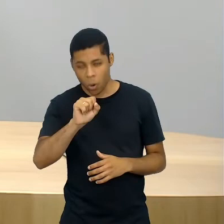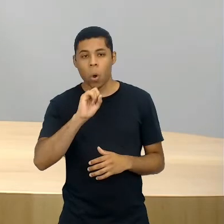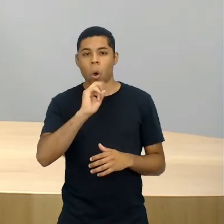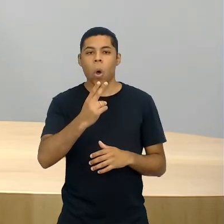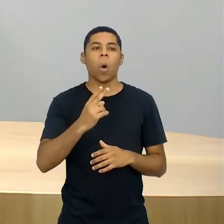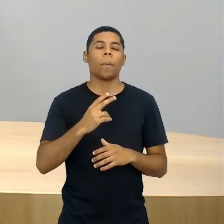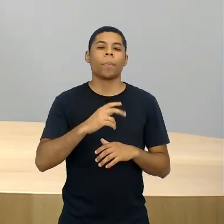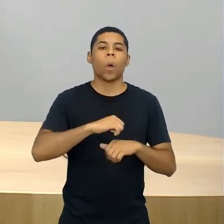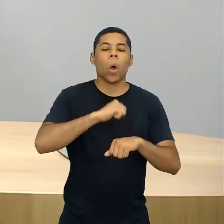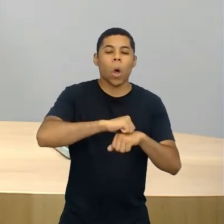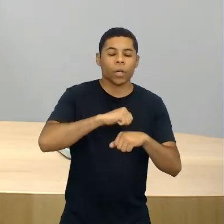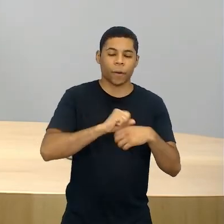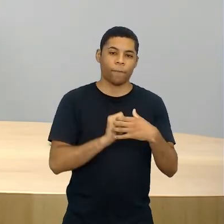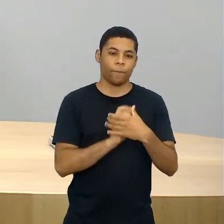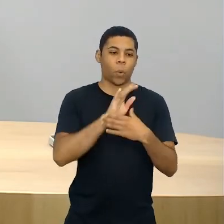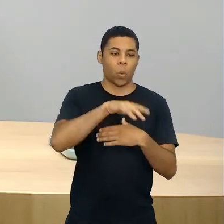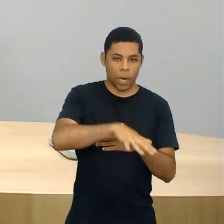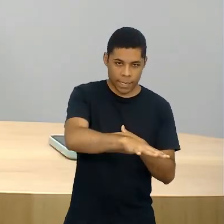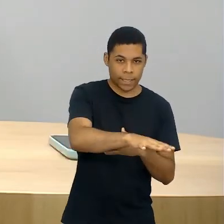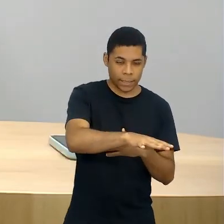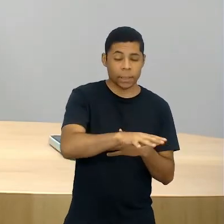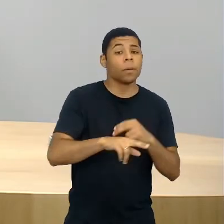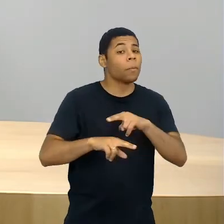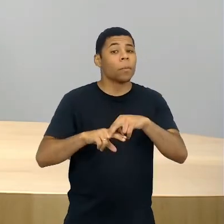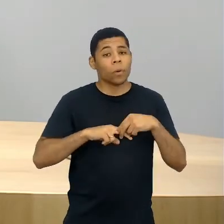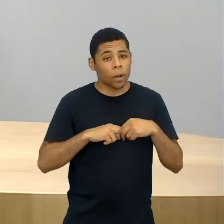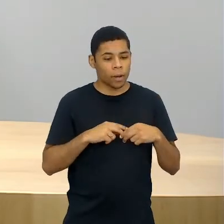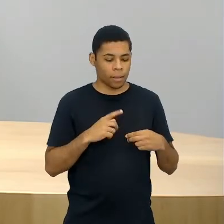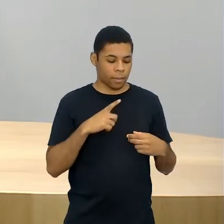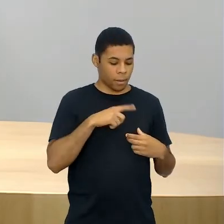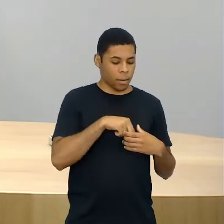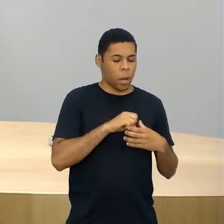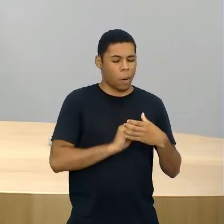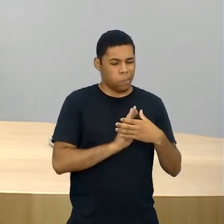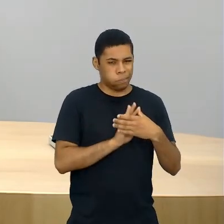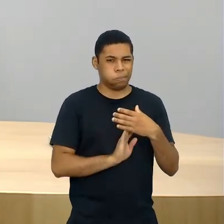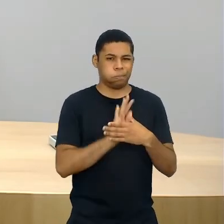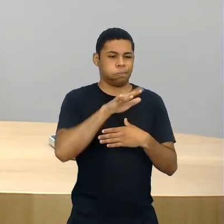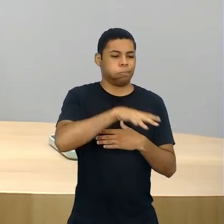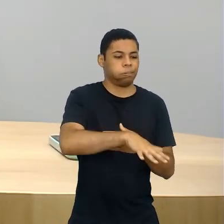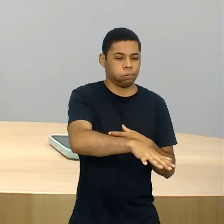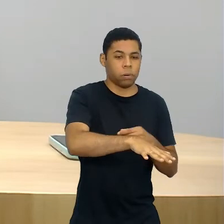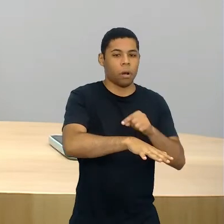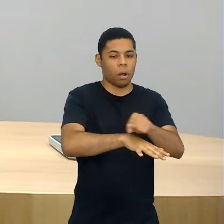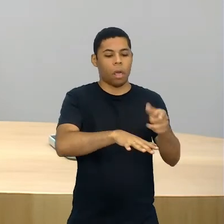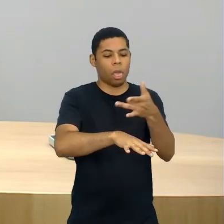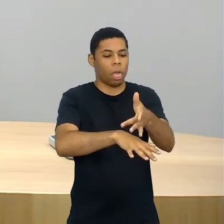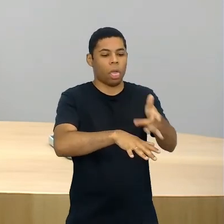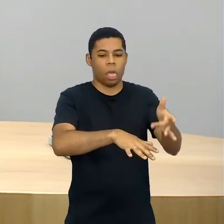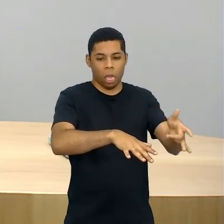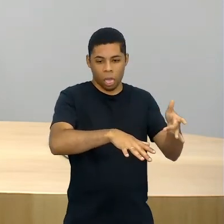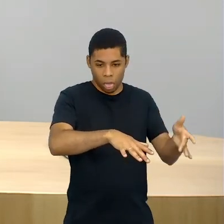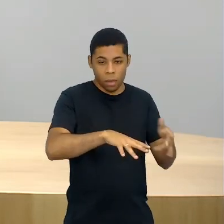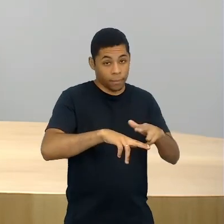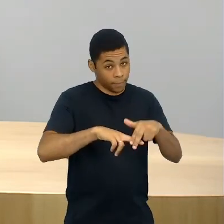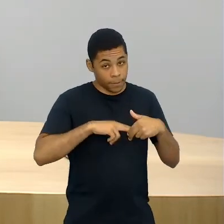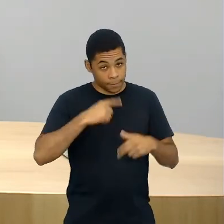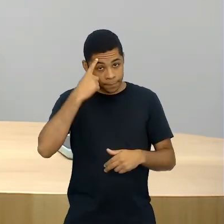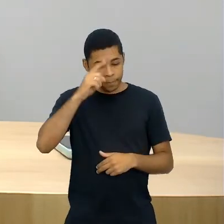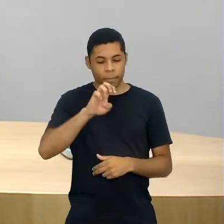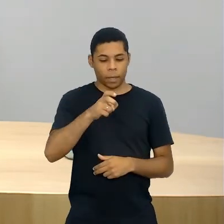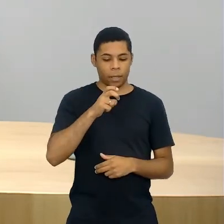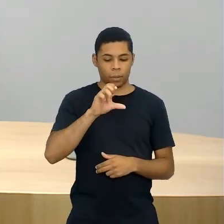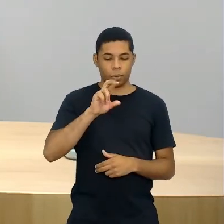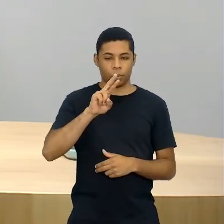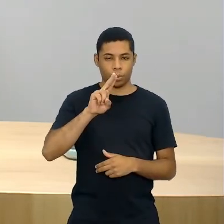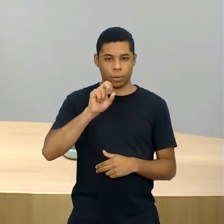lembrar, rochas vulcânicas, porque veio da erupção vulcânica dos vulcões, por isso que sempre lembrem e façam